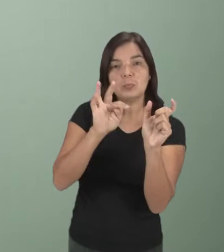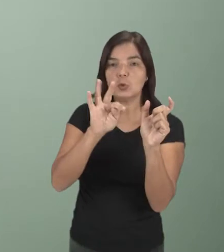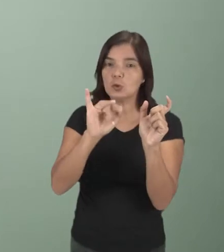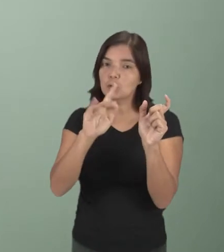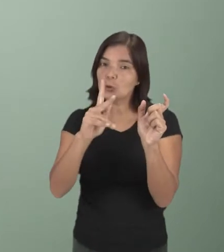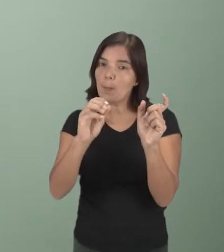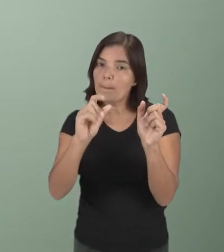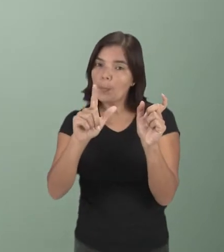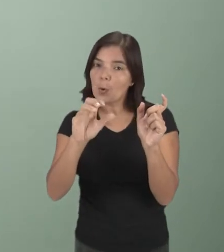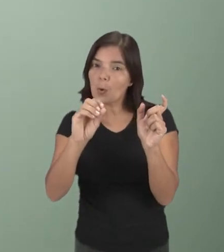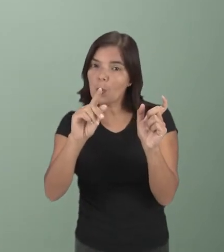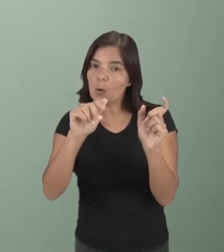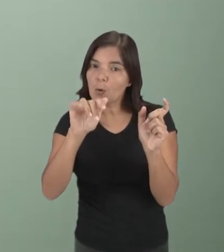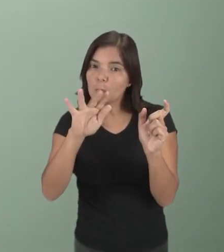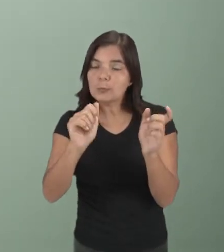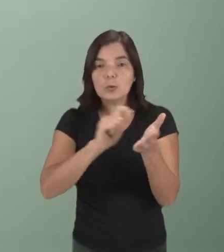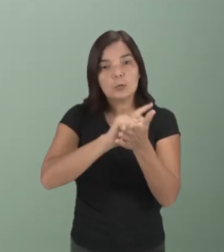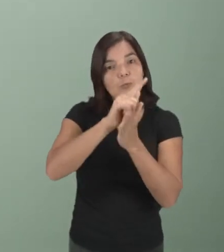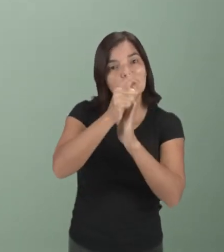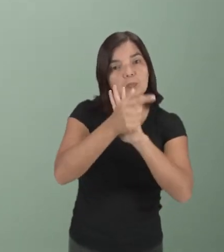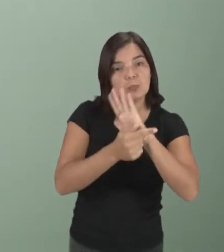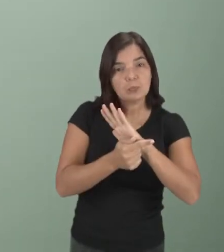bom? Um gênero.